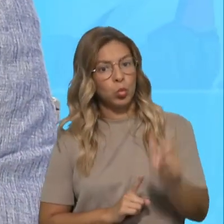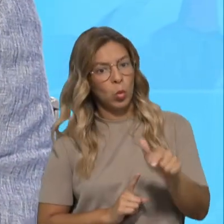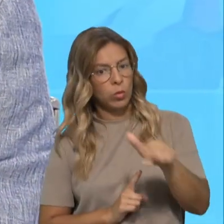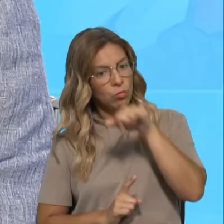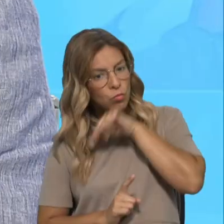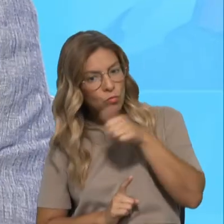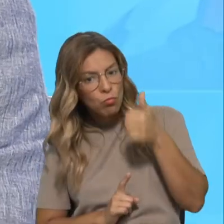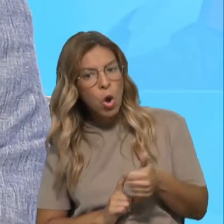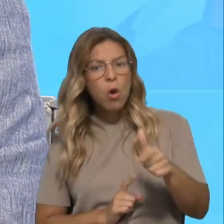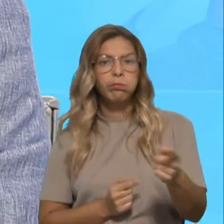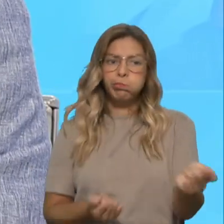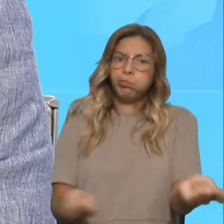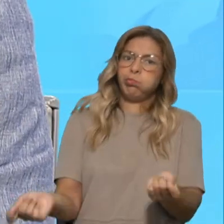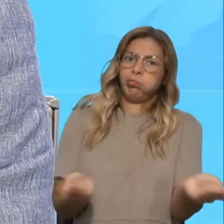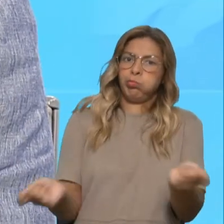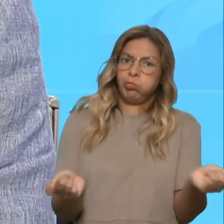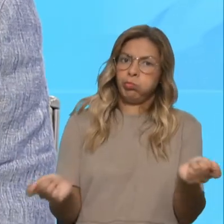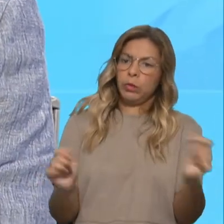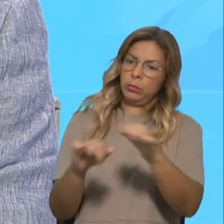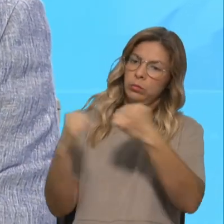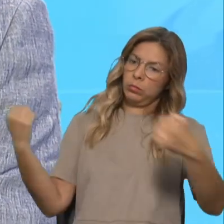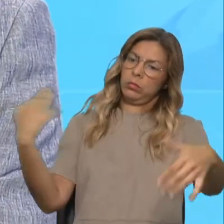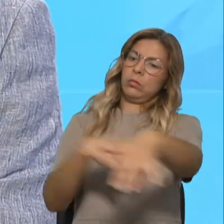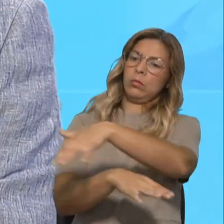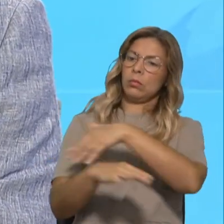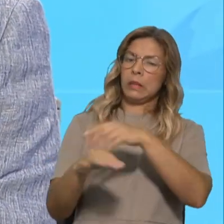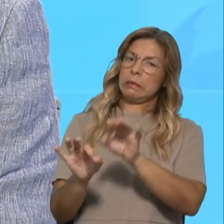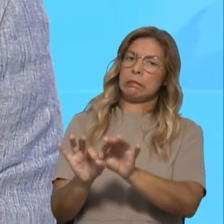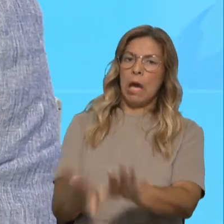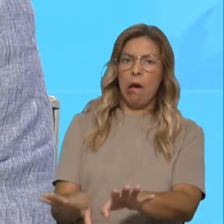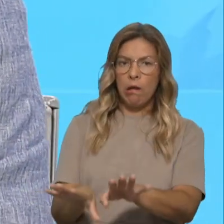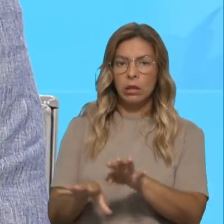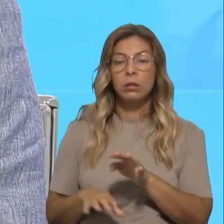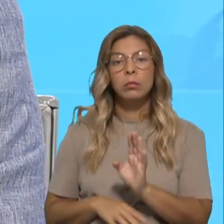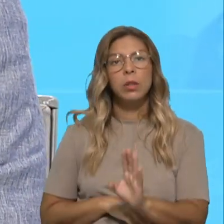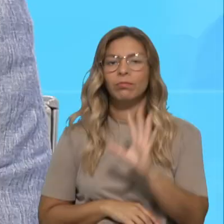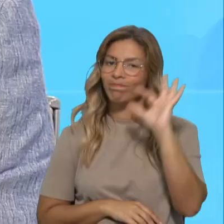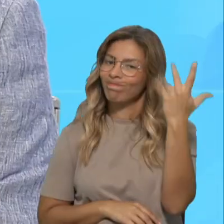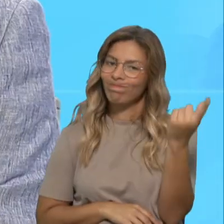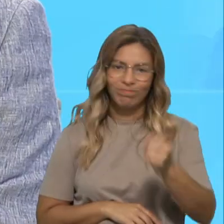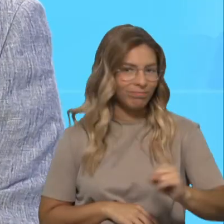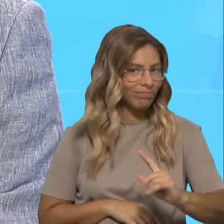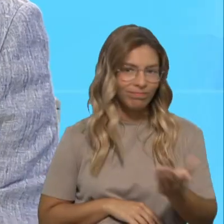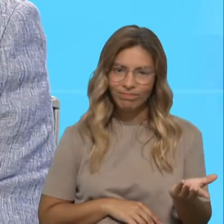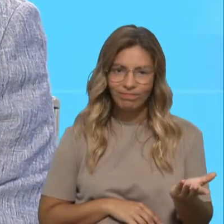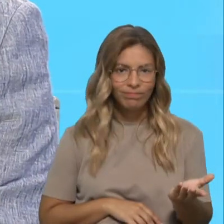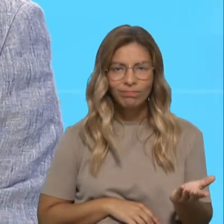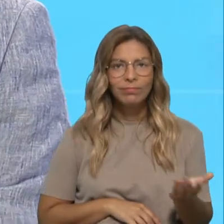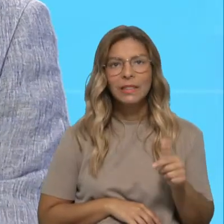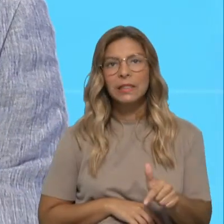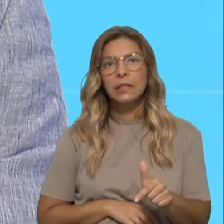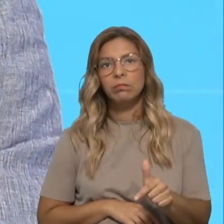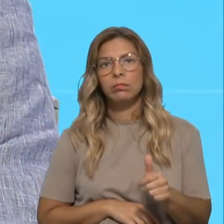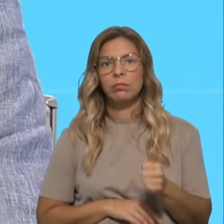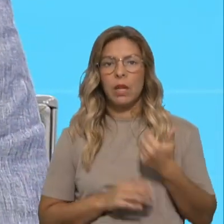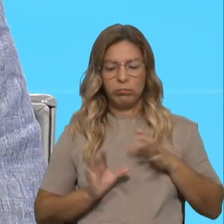reina bem pelo bem comum, porque isso também muitas vezes não acontece, e também se forma uma corte à sua